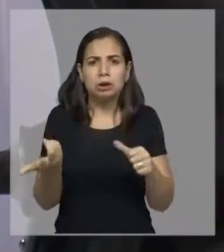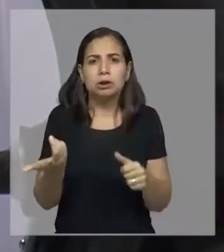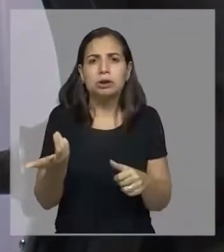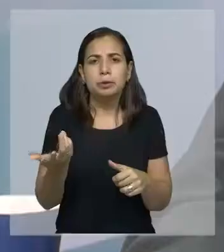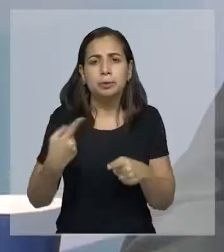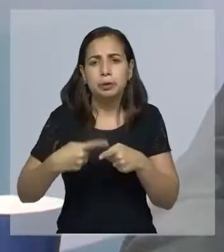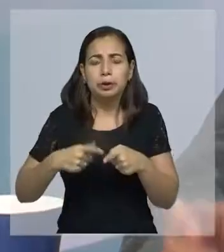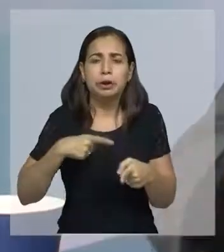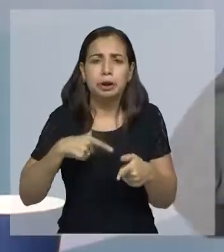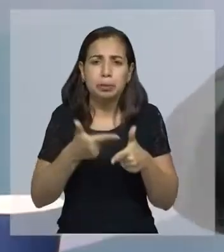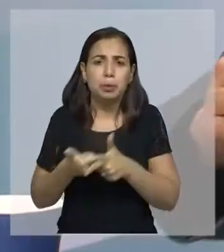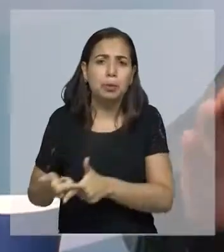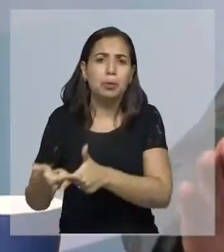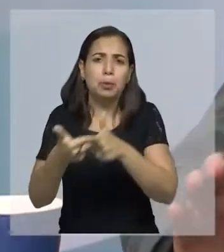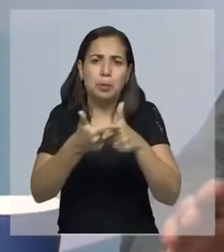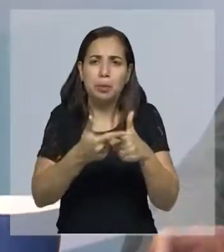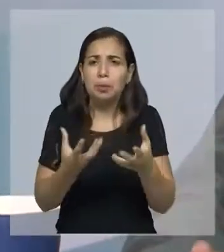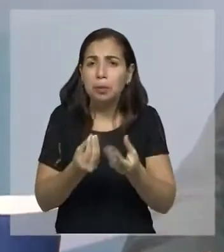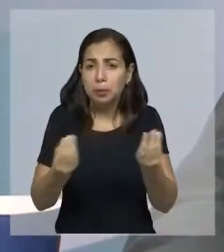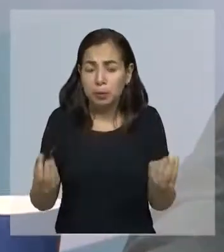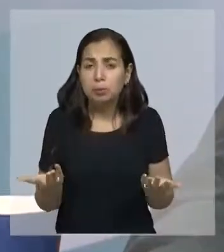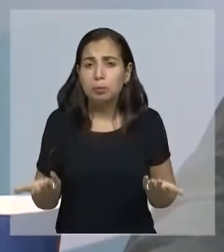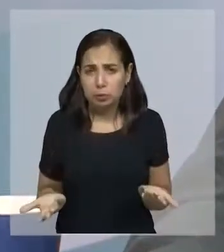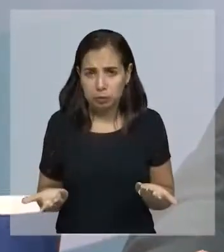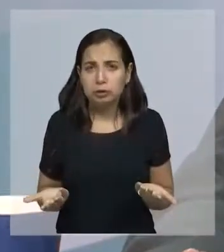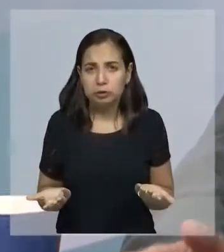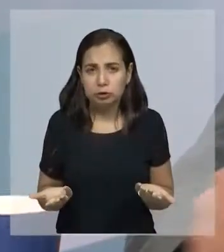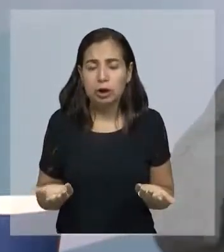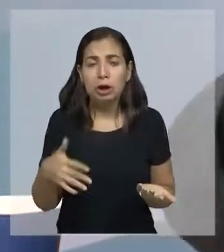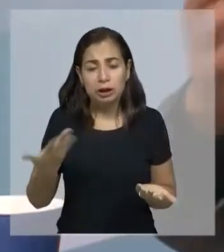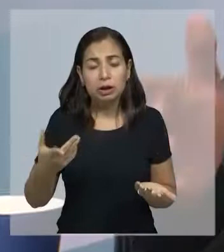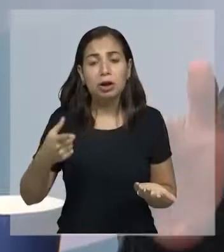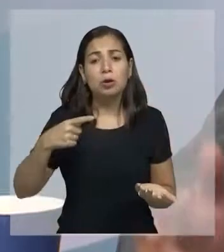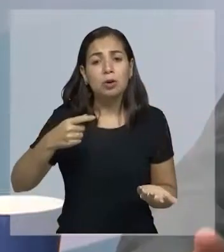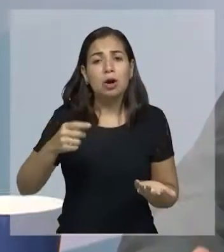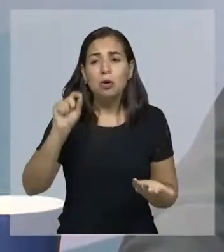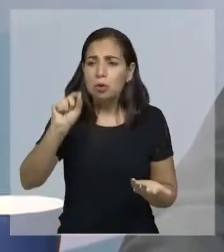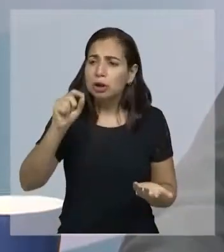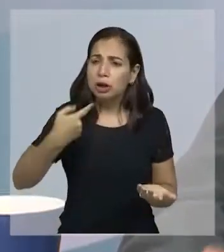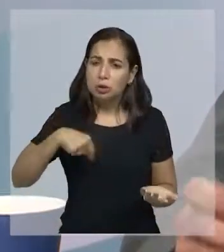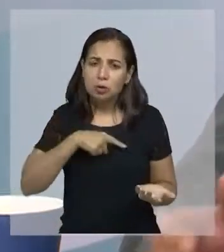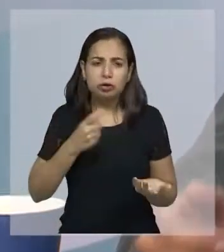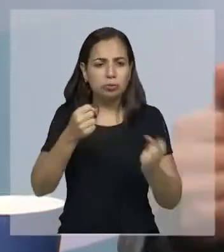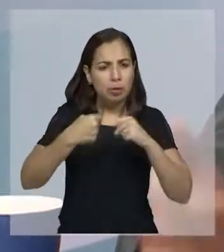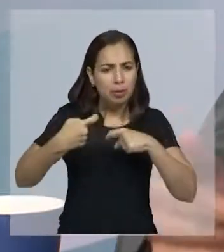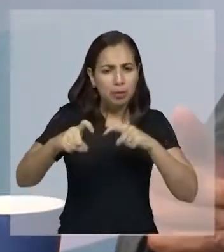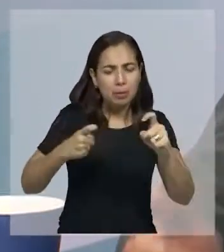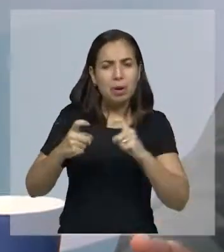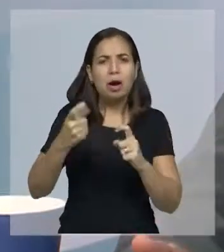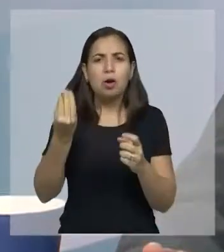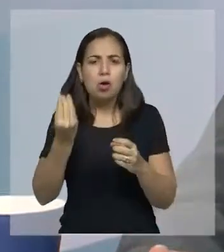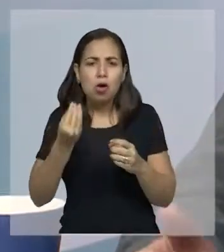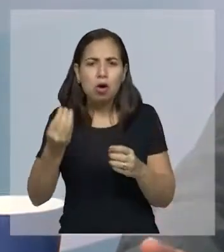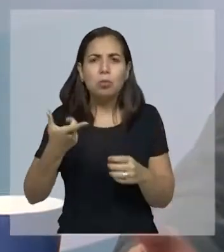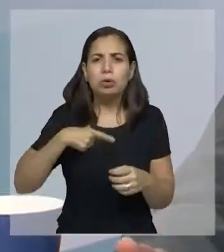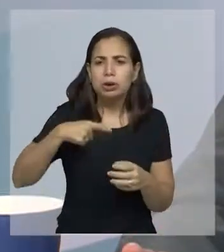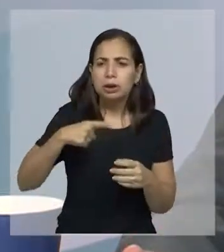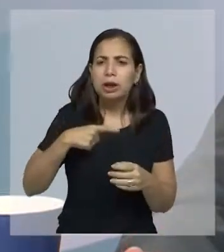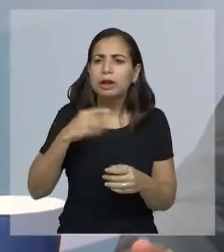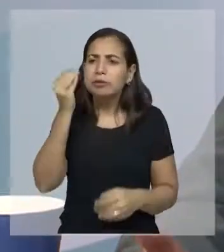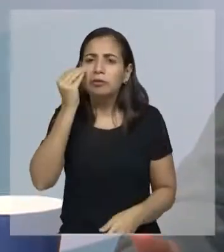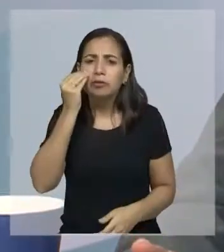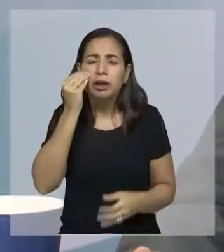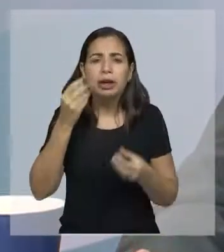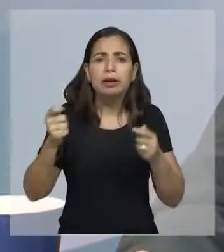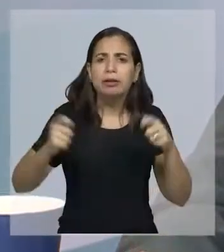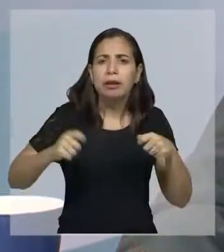para um debate, e que situações como essa é interessantíssimo, como grandes acordos, né? E grandes acordos que passam hoje pelo capital e pelo